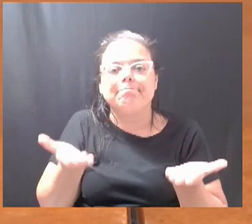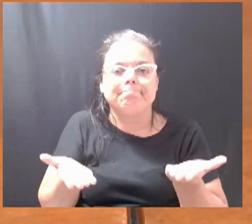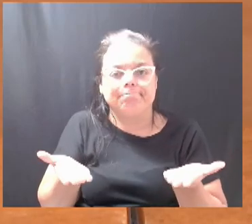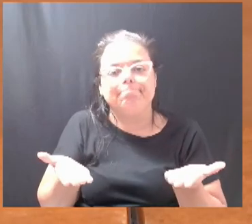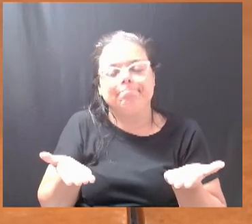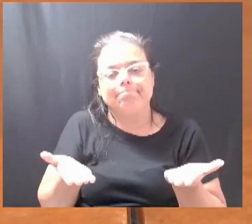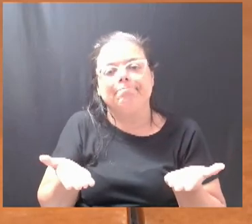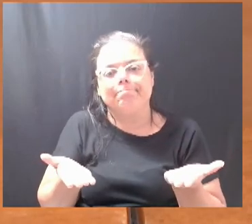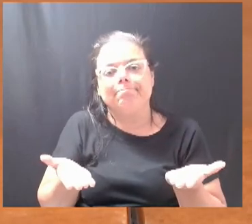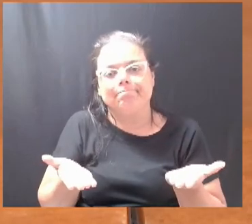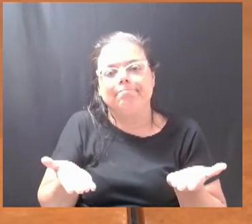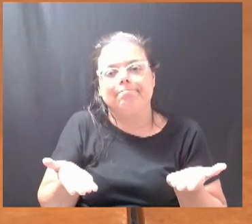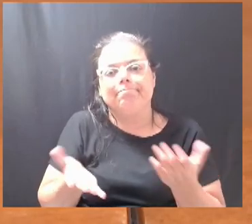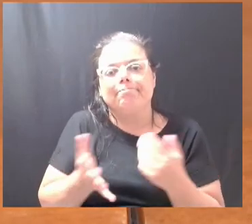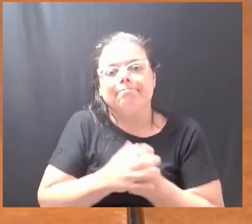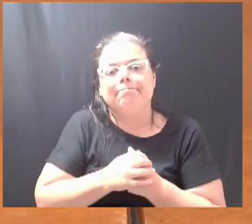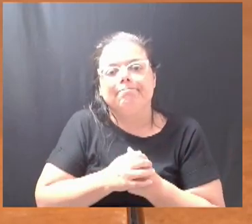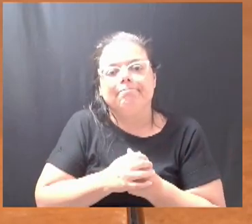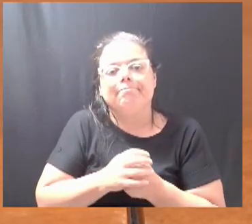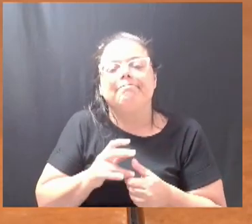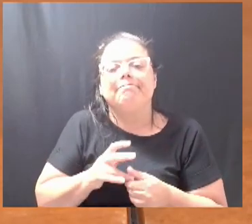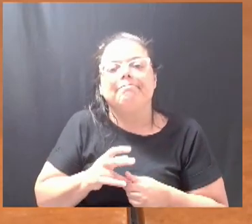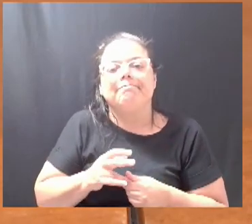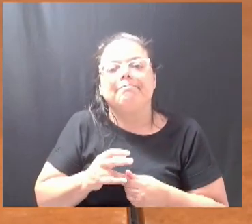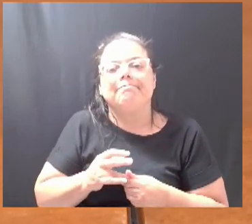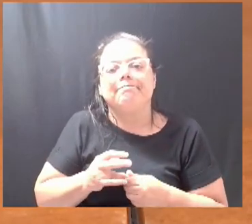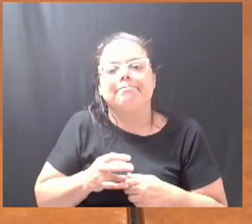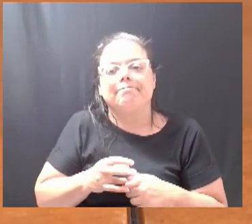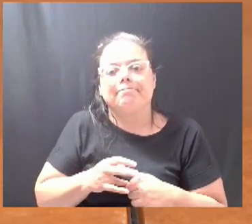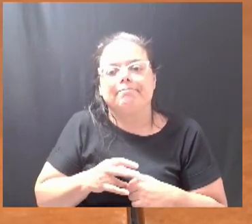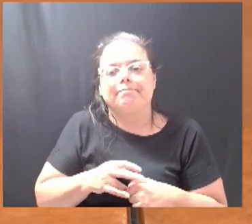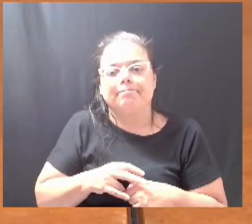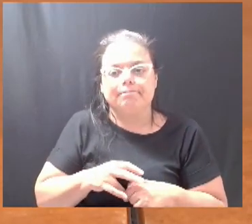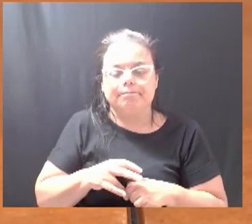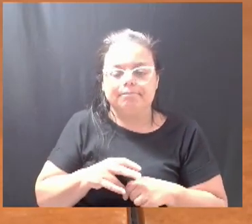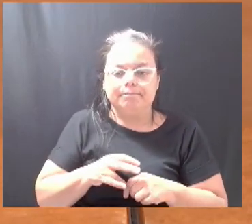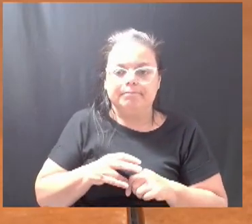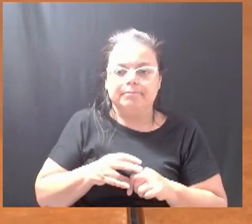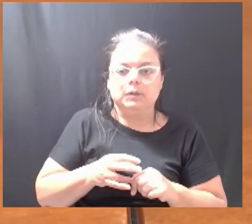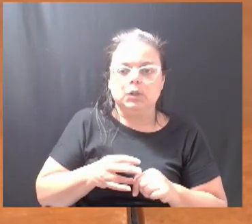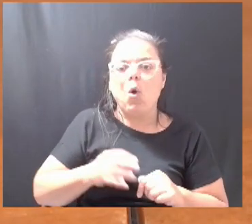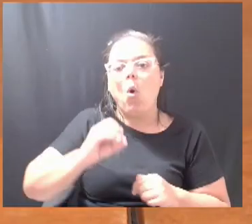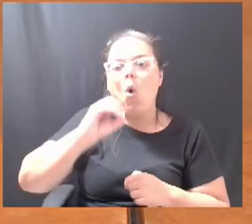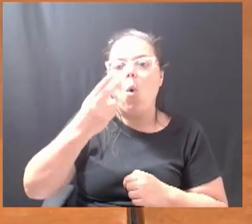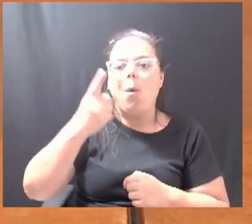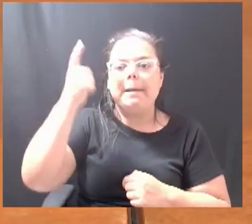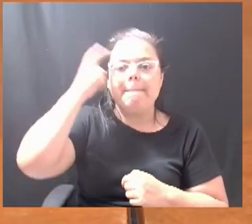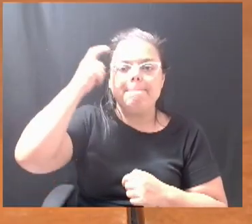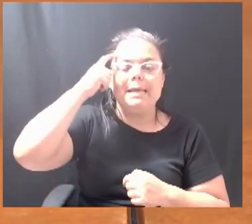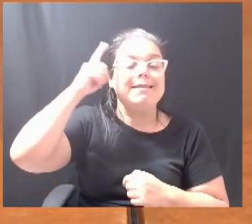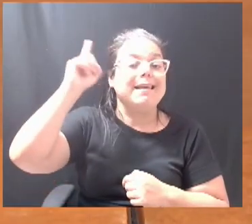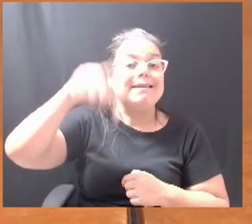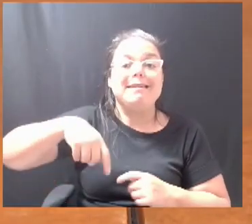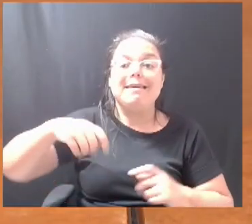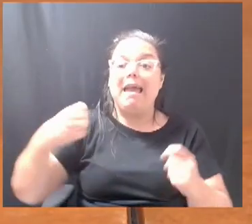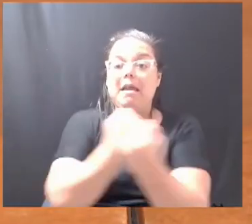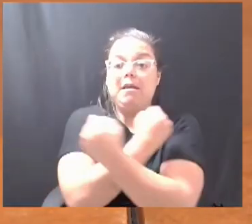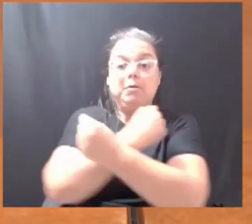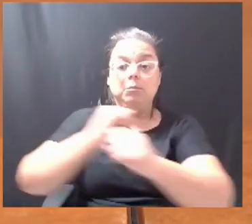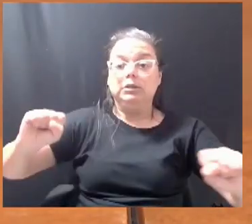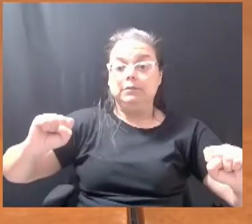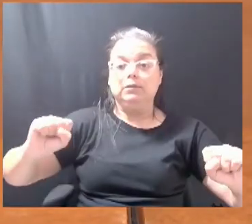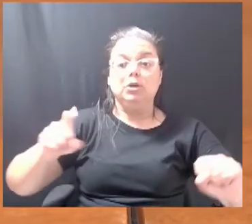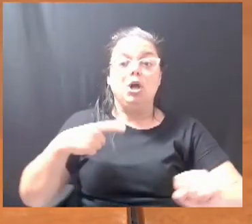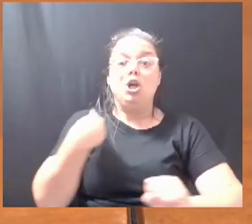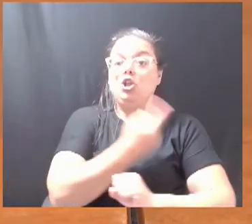rei, propor algo que lhe torne a tramitação impossível, ao mesmo tempo que pagamos impostos para ter prestação